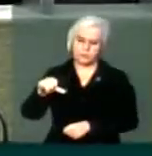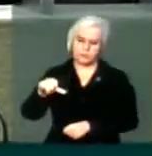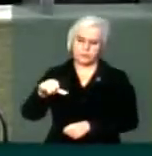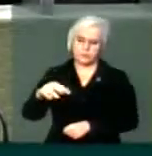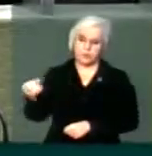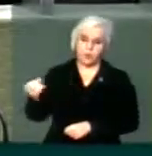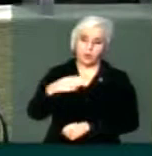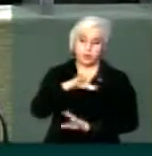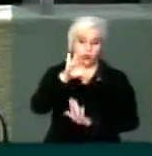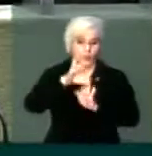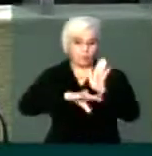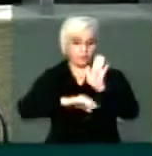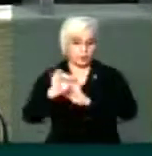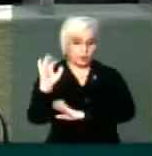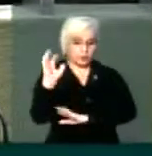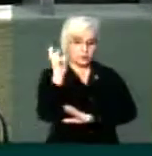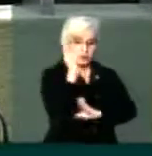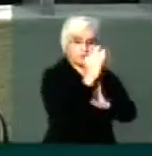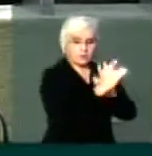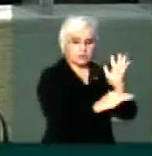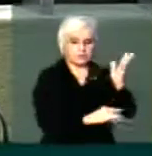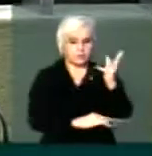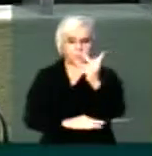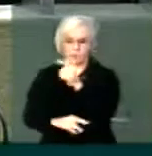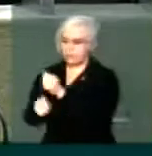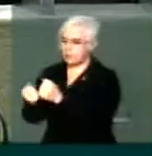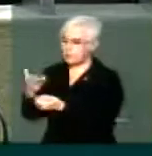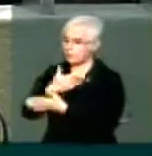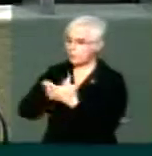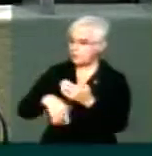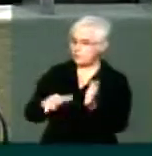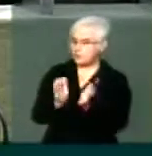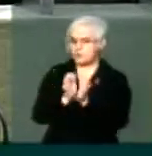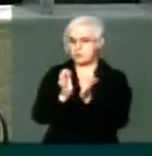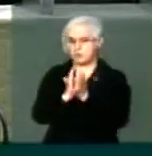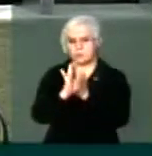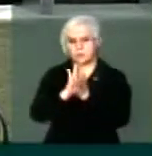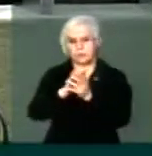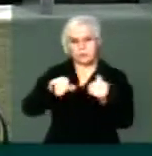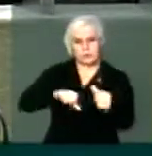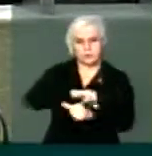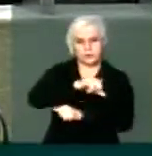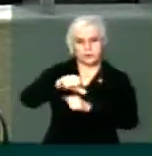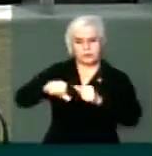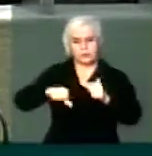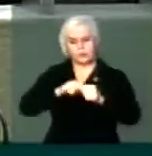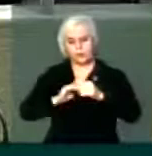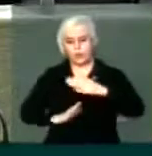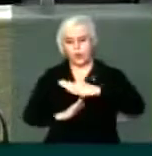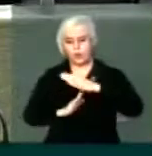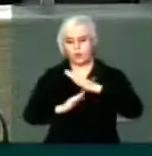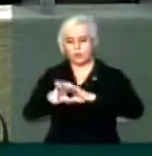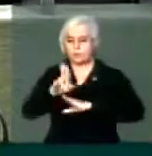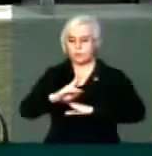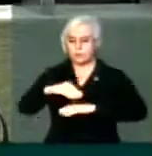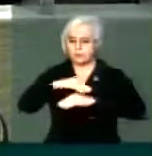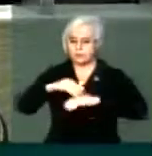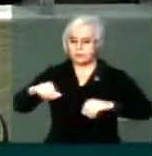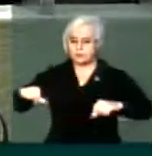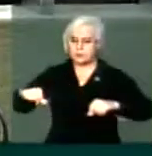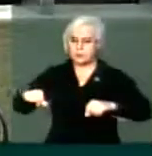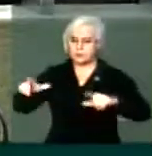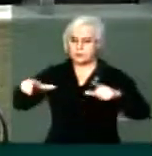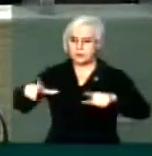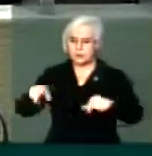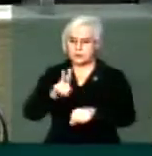o novo Código Florestal, desmontado pelo setor, que mudou limites de usos aplicados